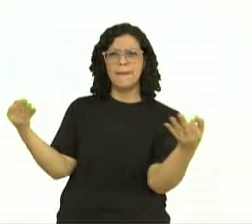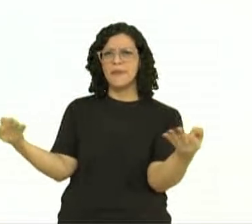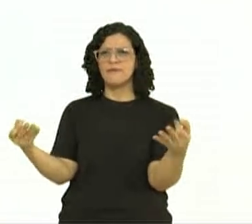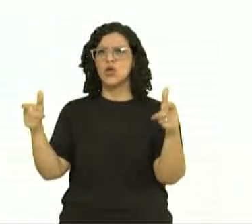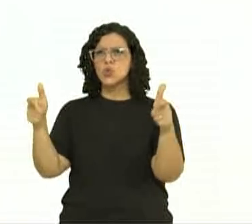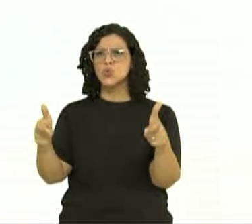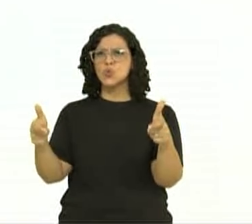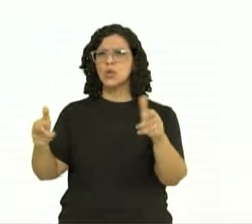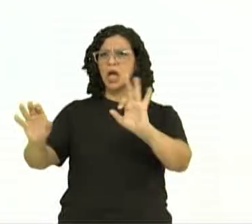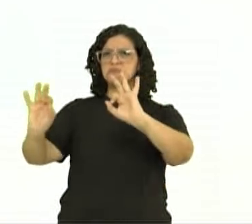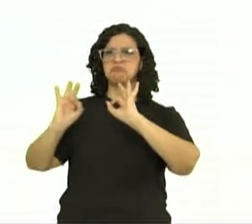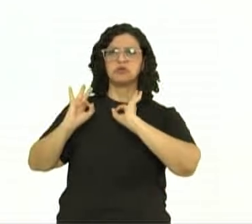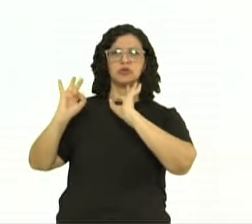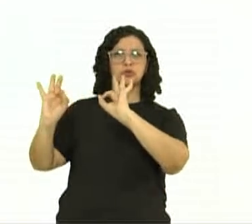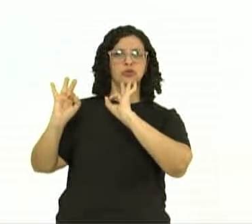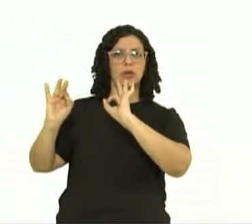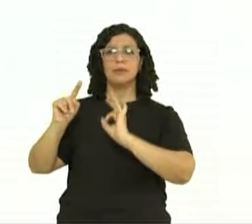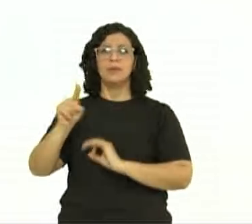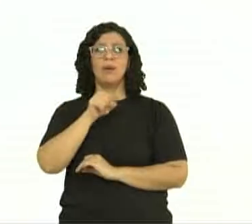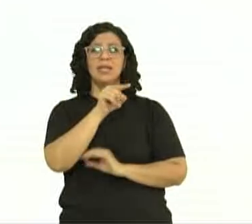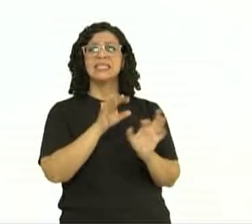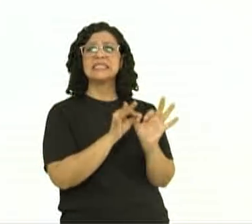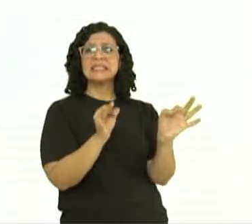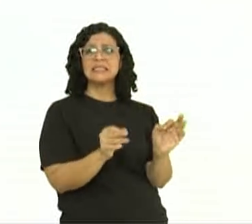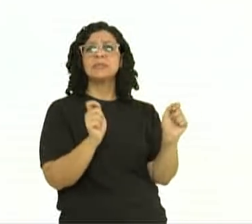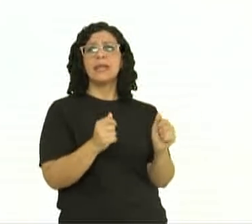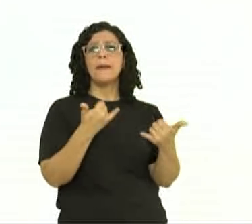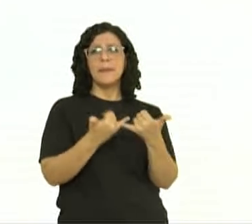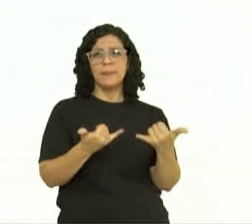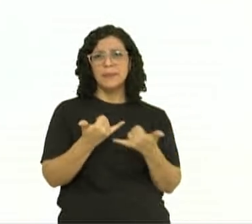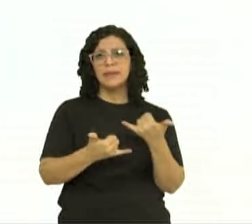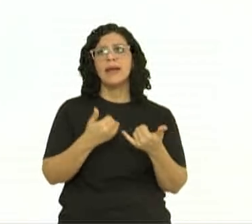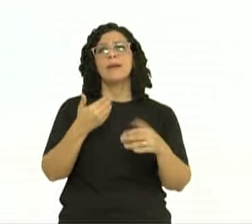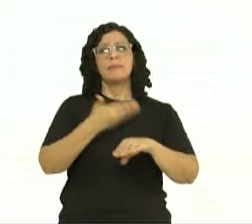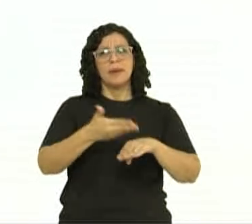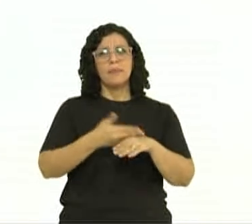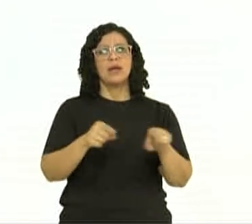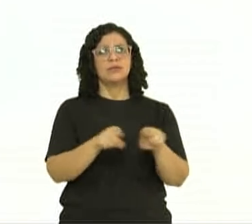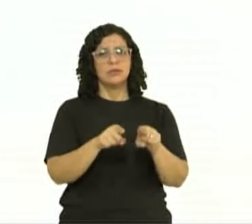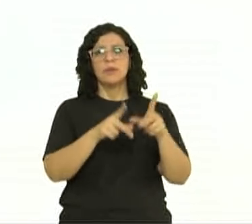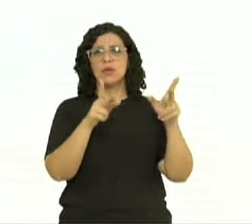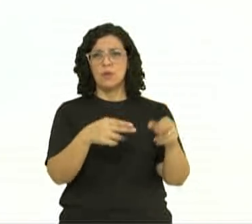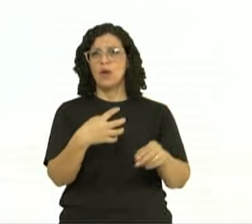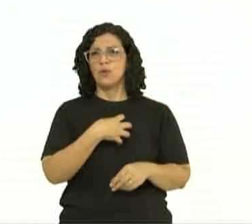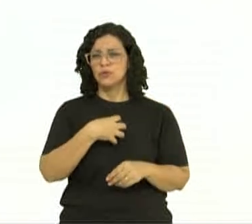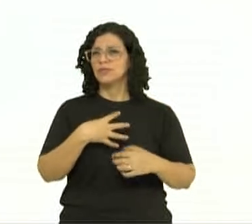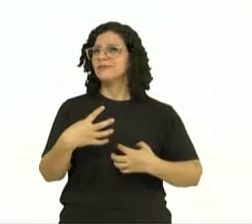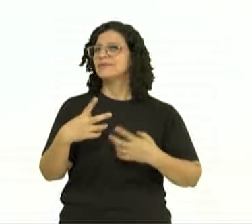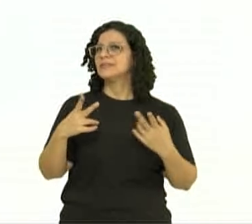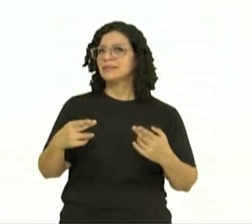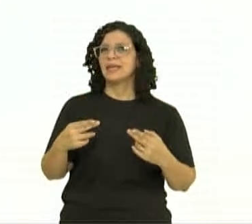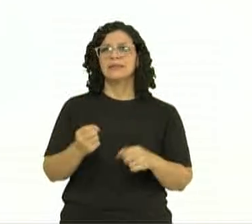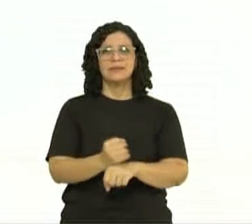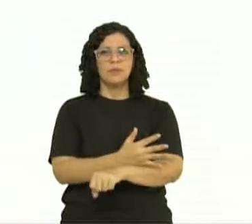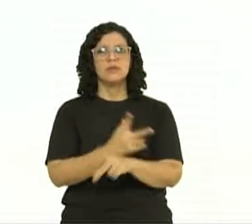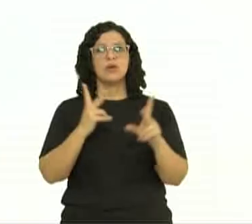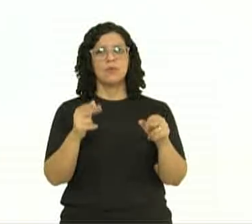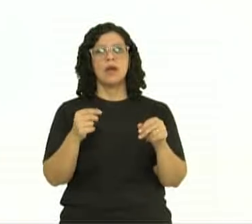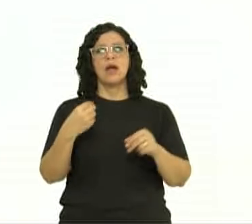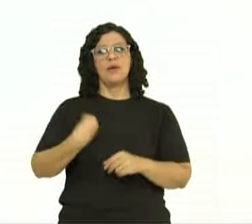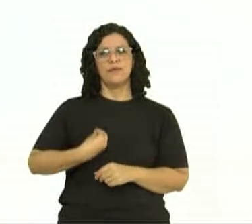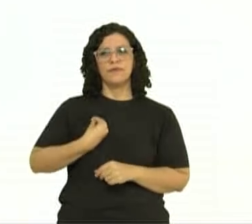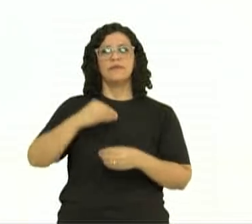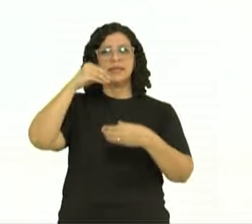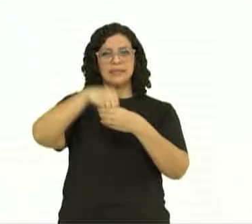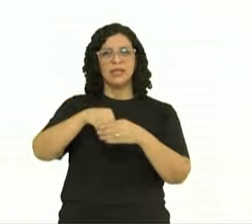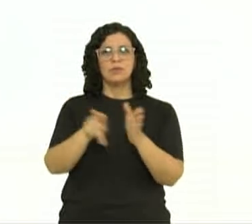essa majestosidade que existe aqui, né? Sendo que você pode estar praticando dessa maneira e também tendo as mesmas sensações ali que está presente